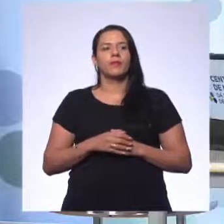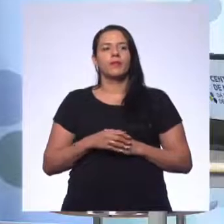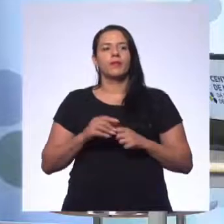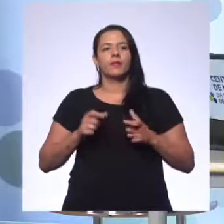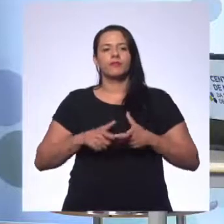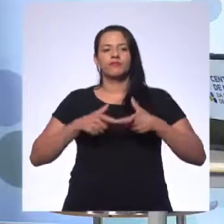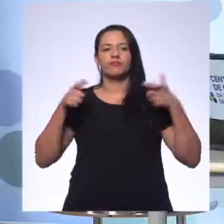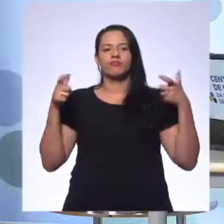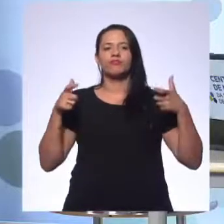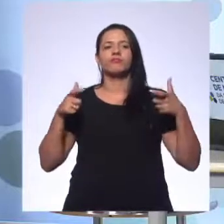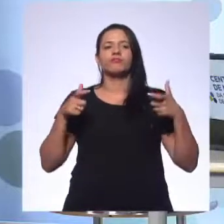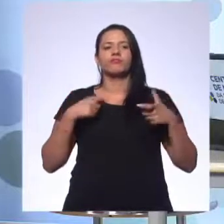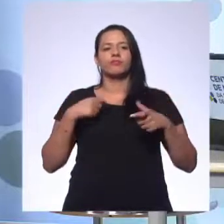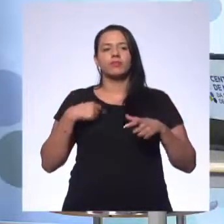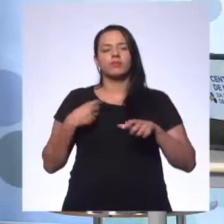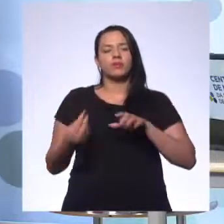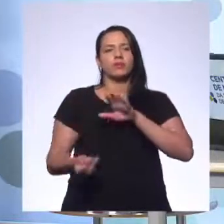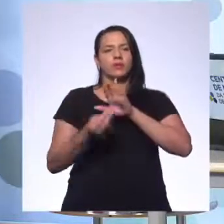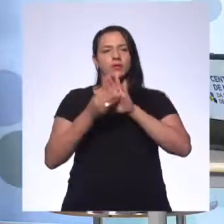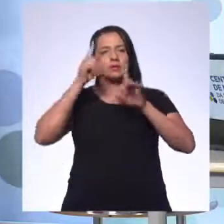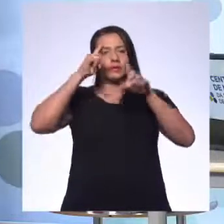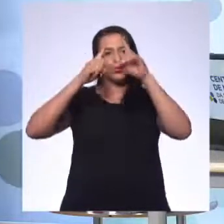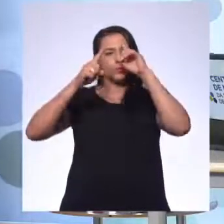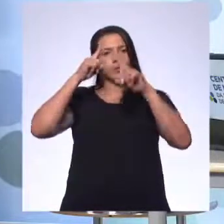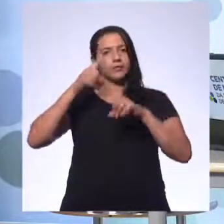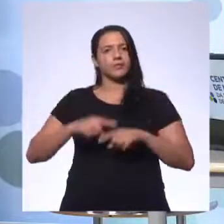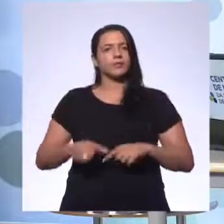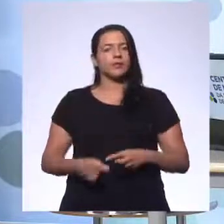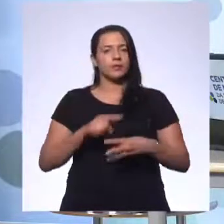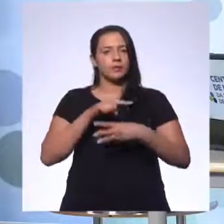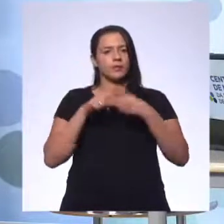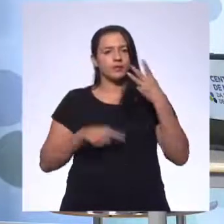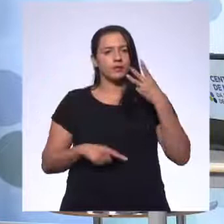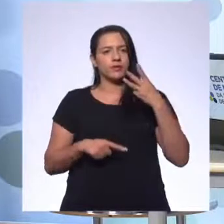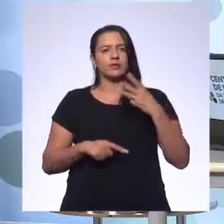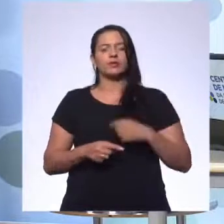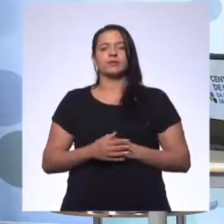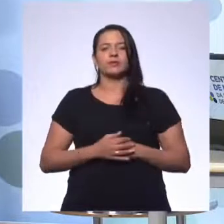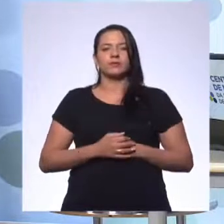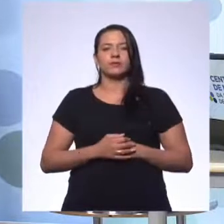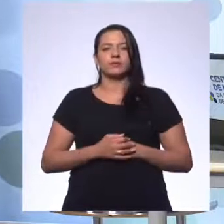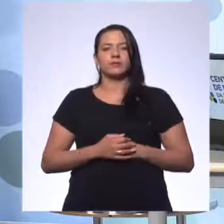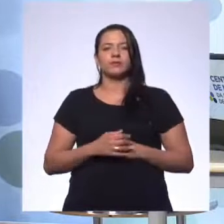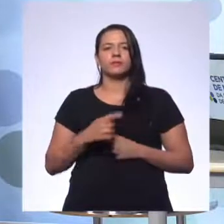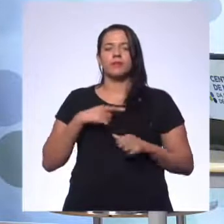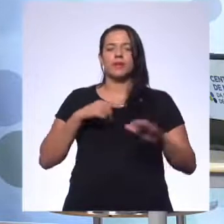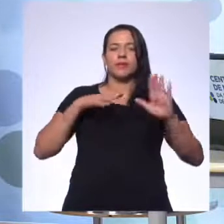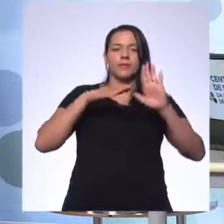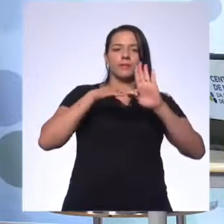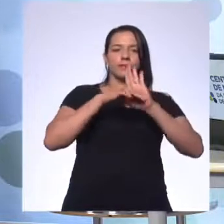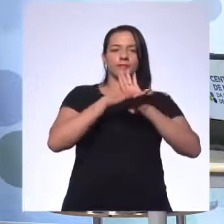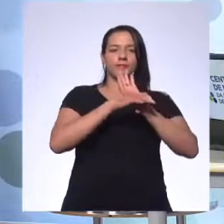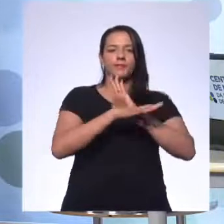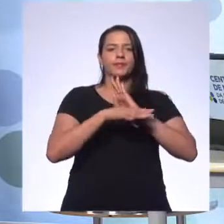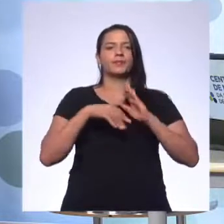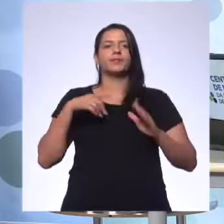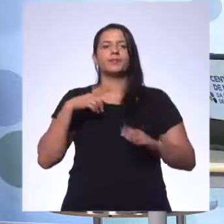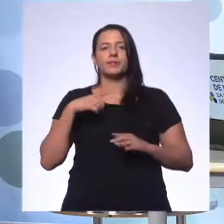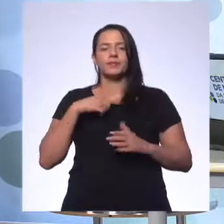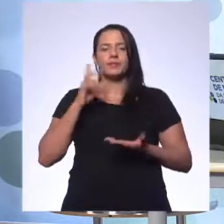contemplar esse domínio, tá? Então, aí a gente tem 3 domínios. Então, bactéria ali com as